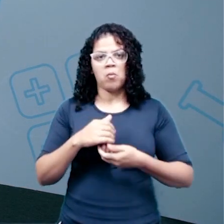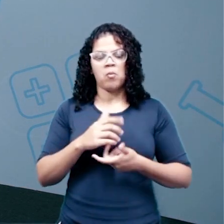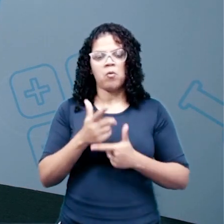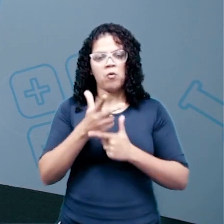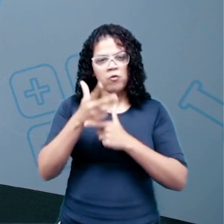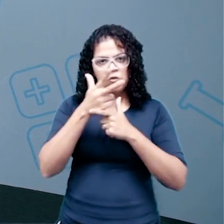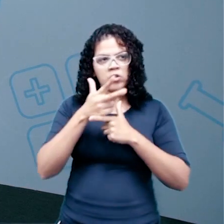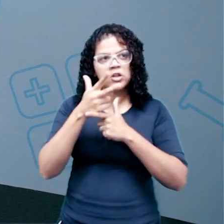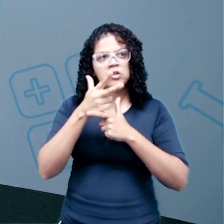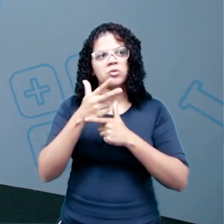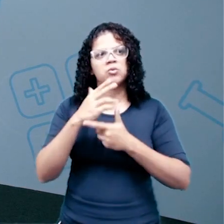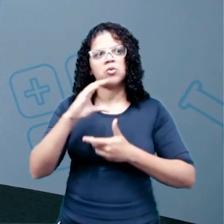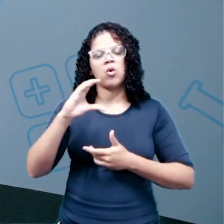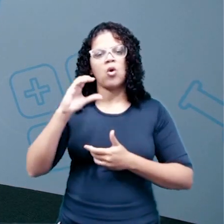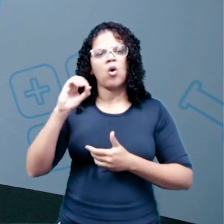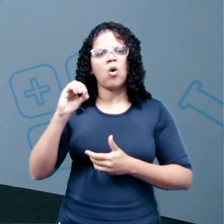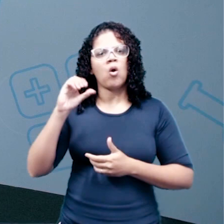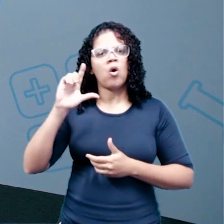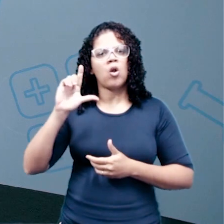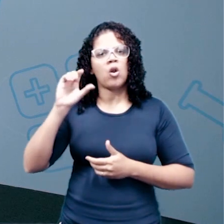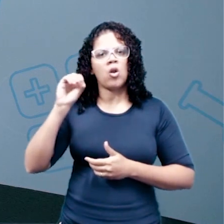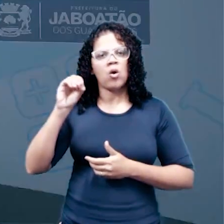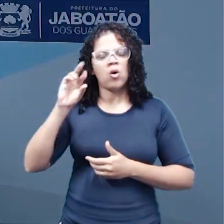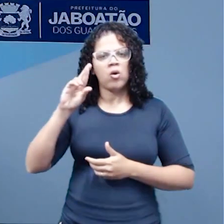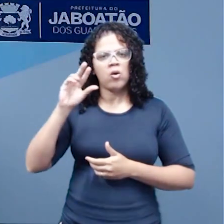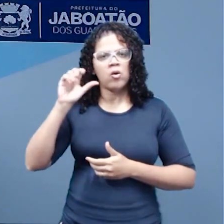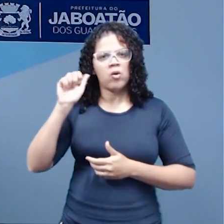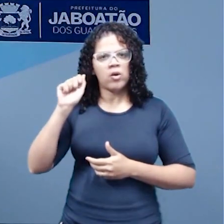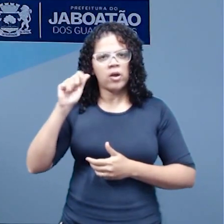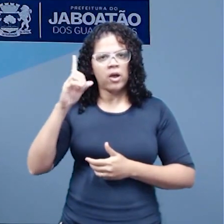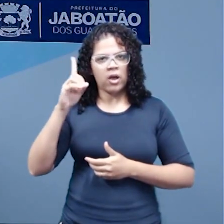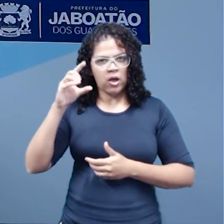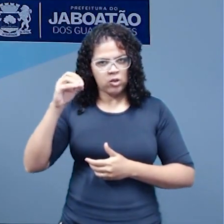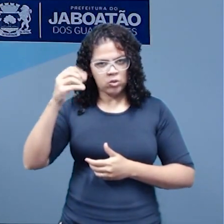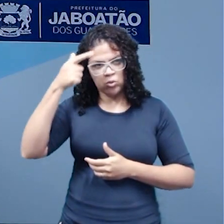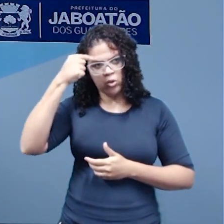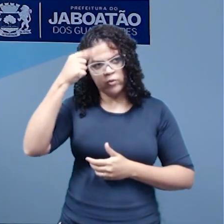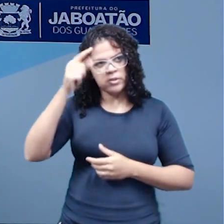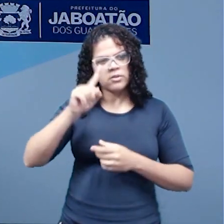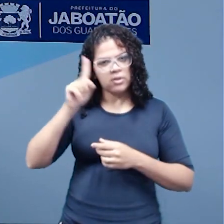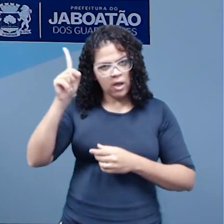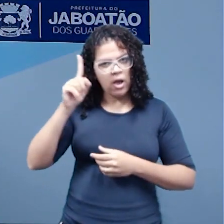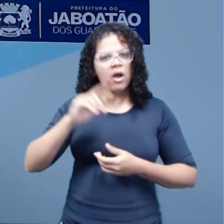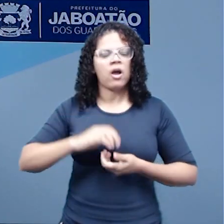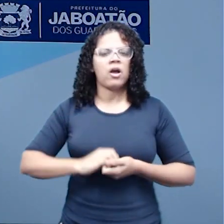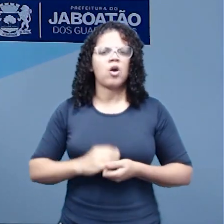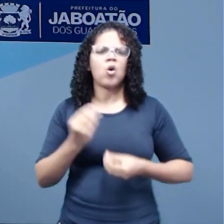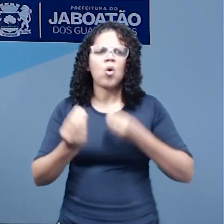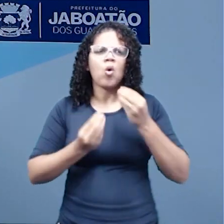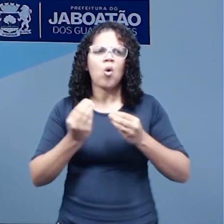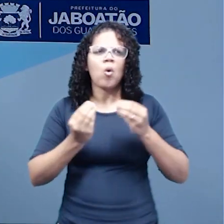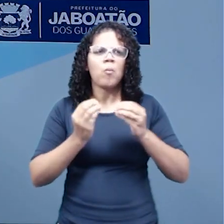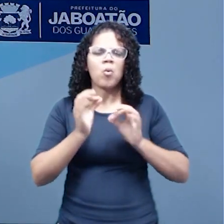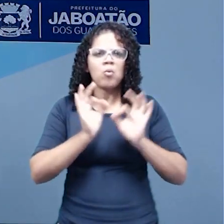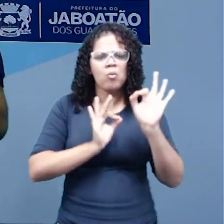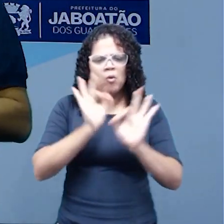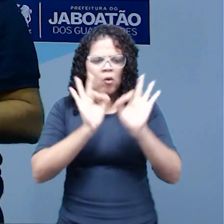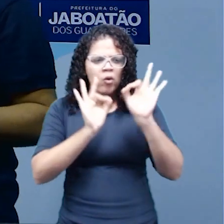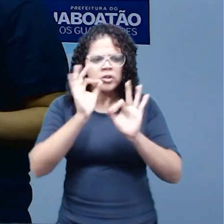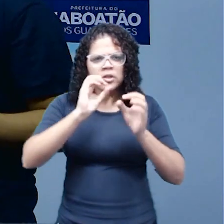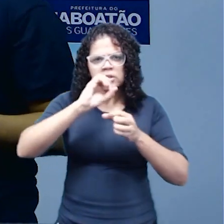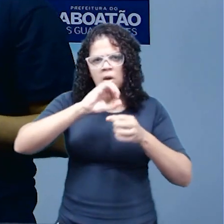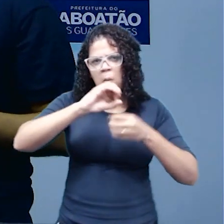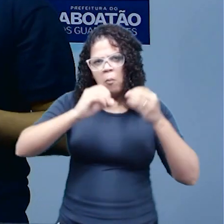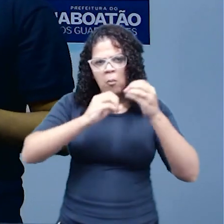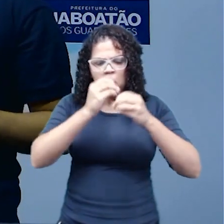Unidos, que vai mostrar para a gente como essa matéria se comporta quando a gente